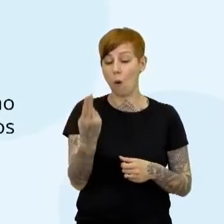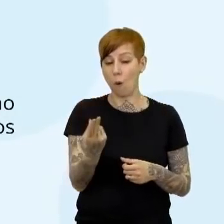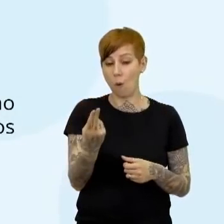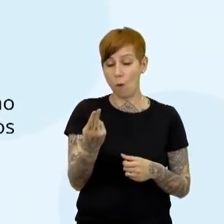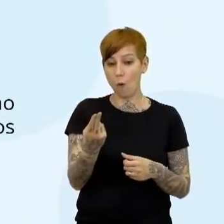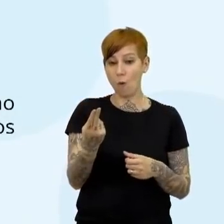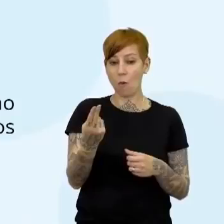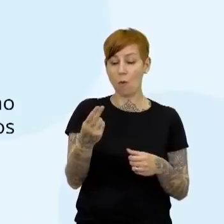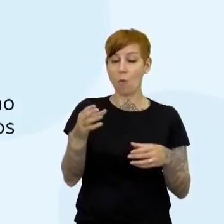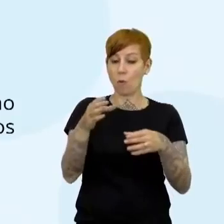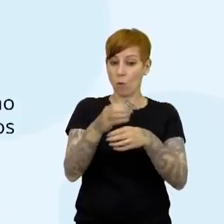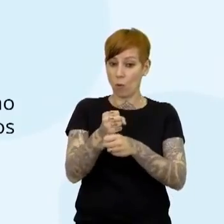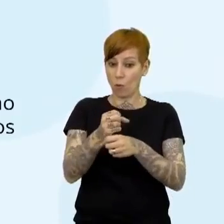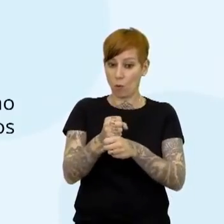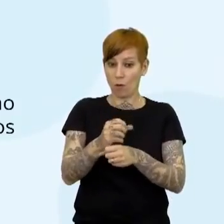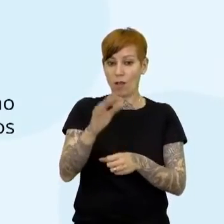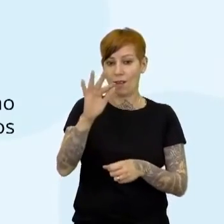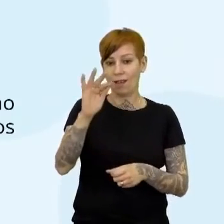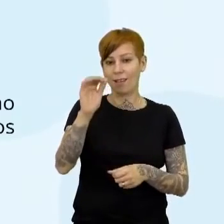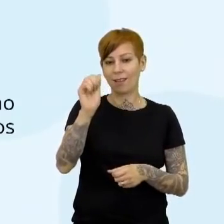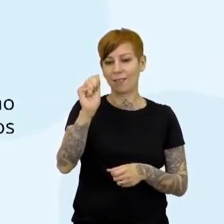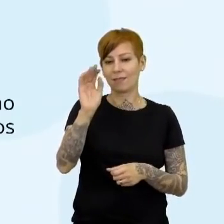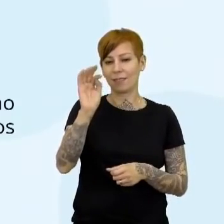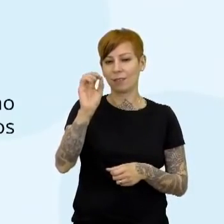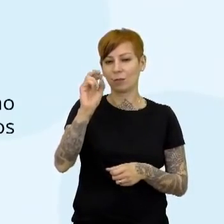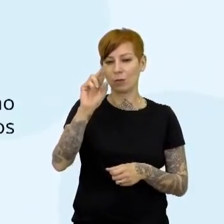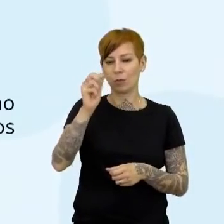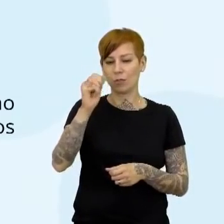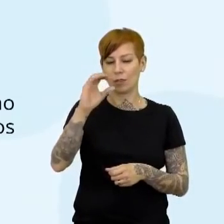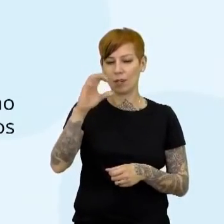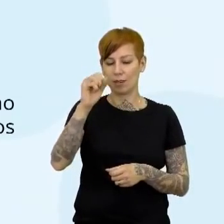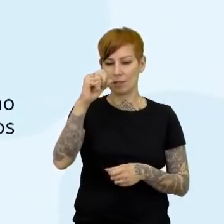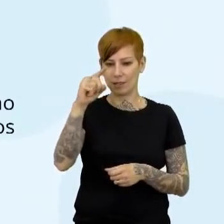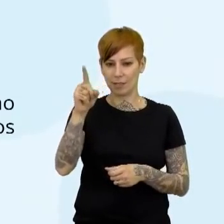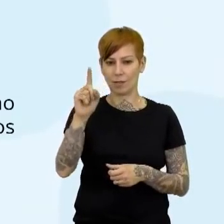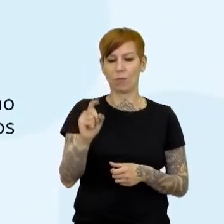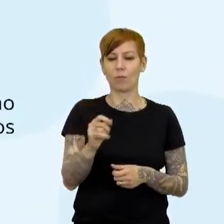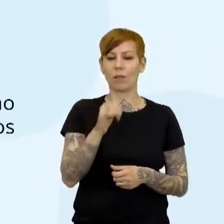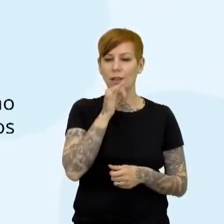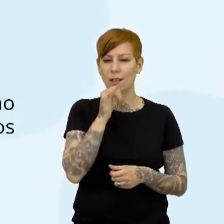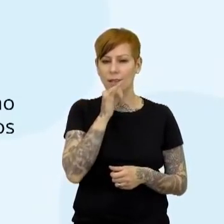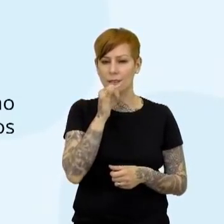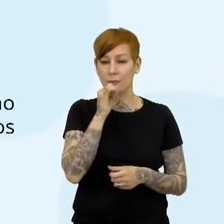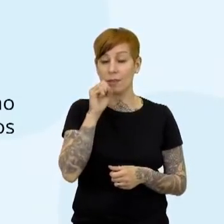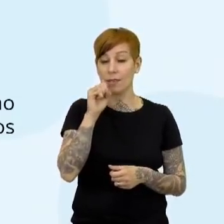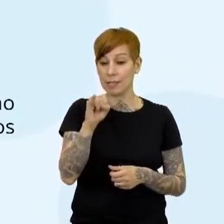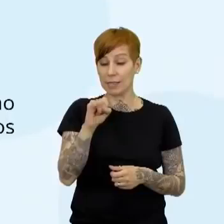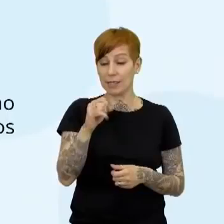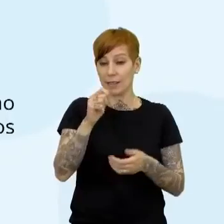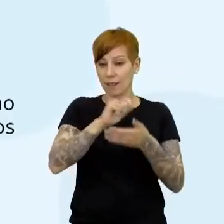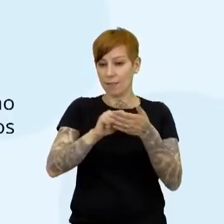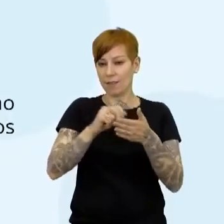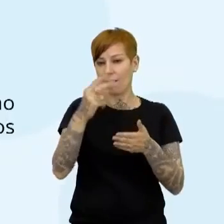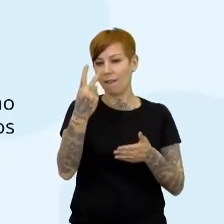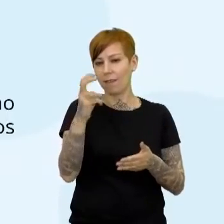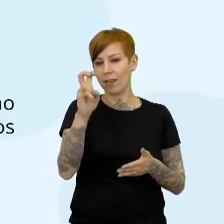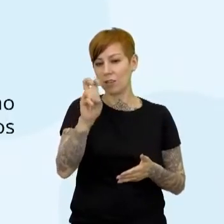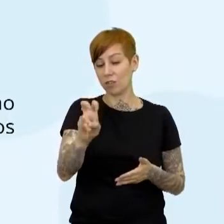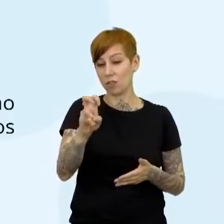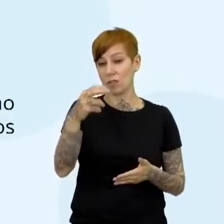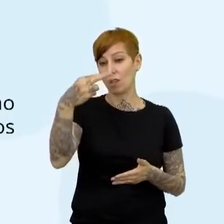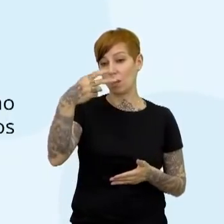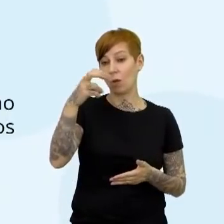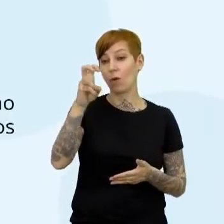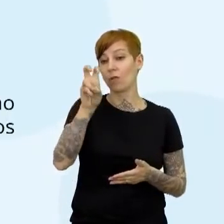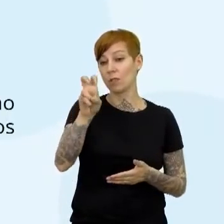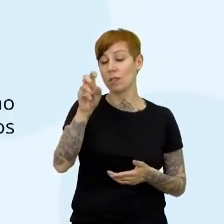forma de produto é chamado de fatoração então por exemplo quando a gente escreve 25 é a mesma coisa que